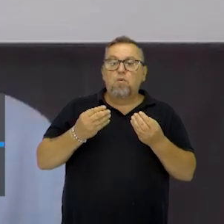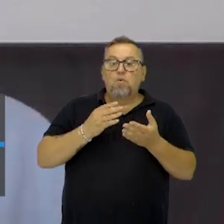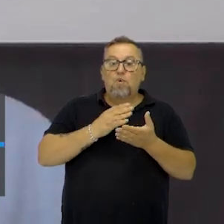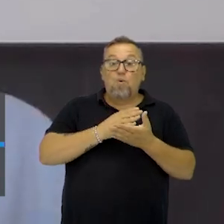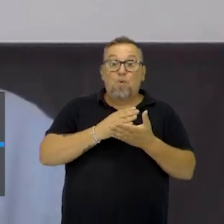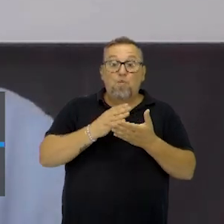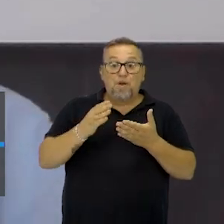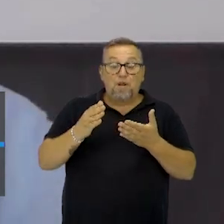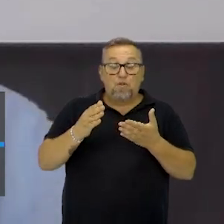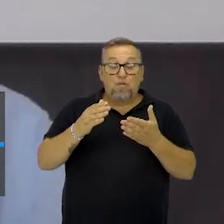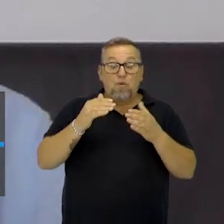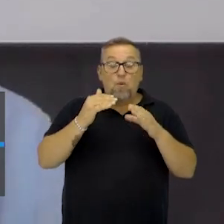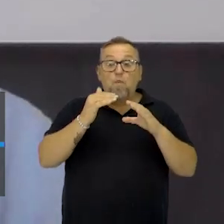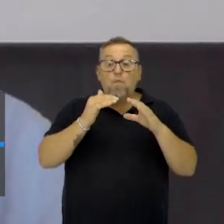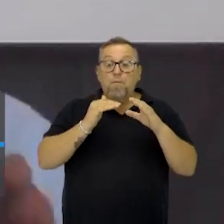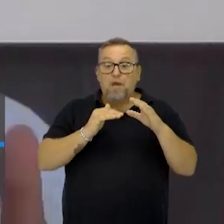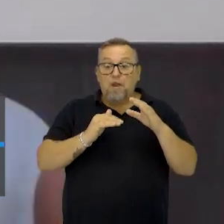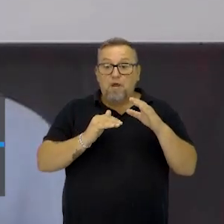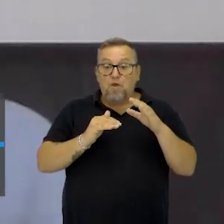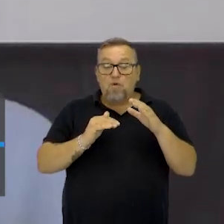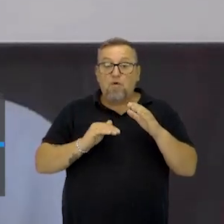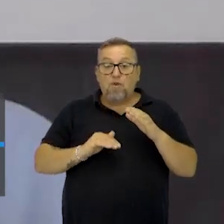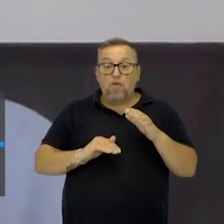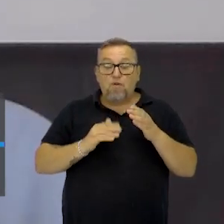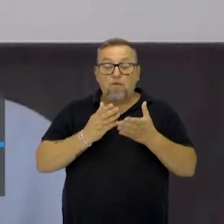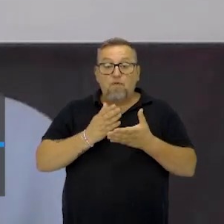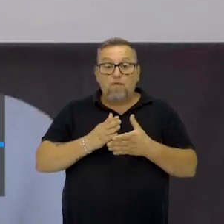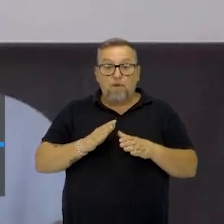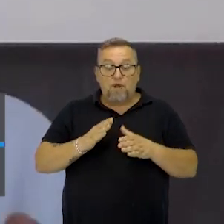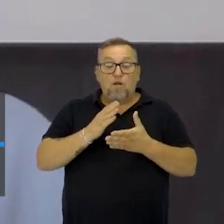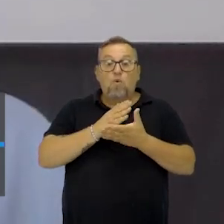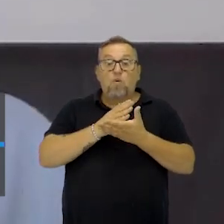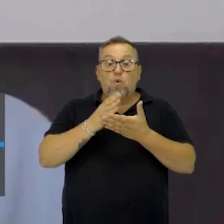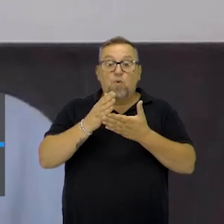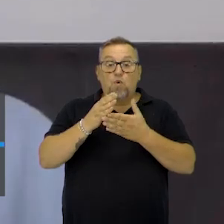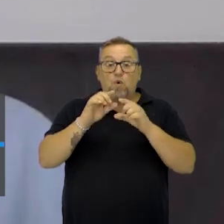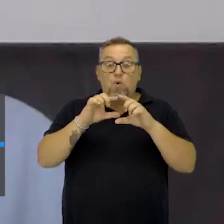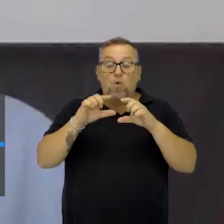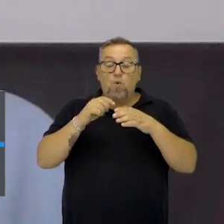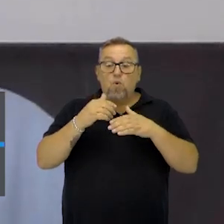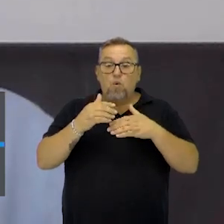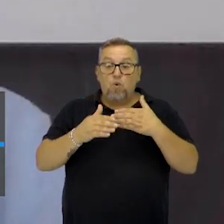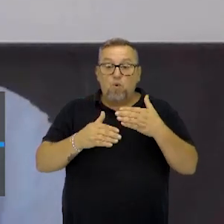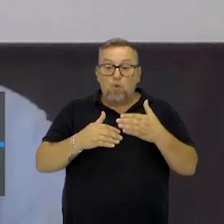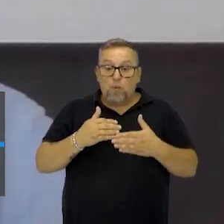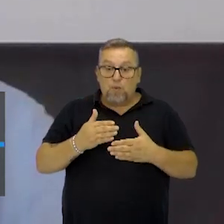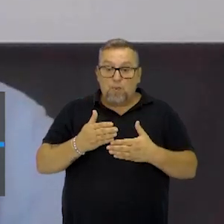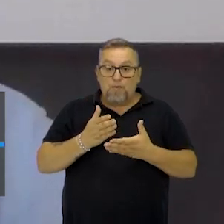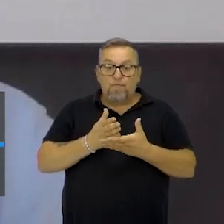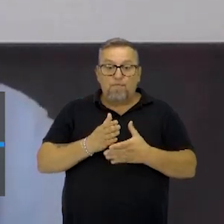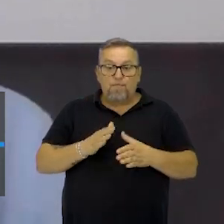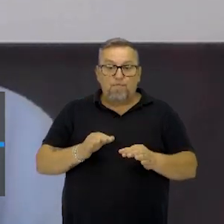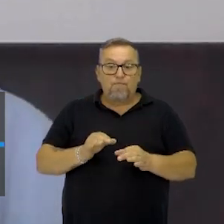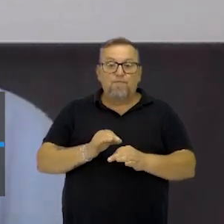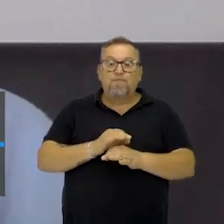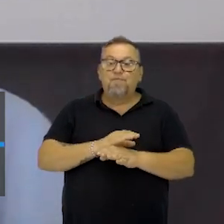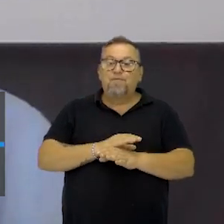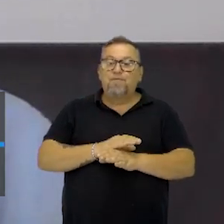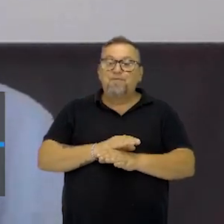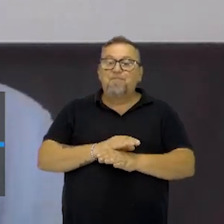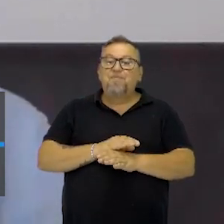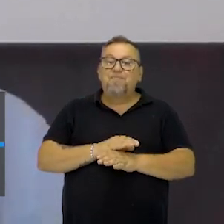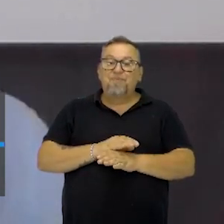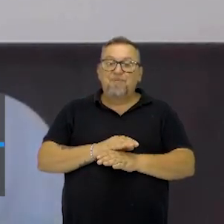com um meio e um fim, né? Ou seja, com uma introdução, com um desenvolvimento e com uma